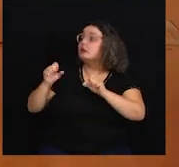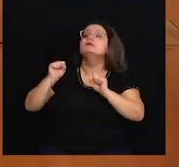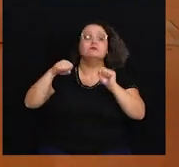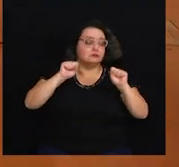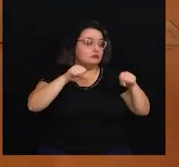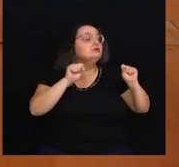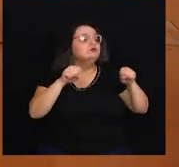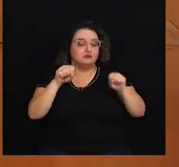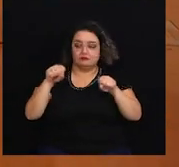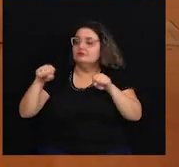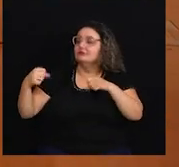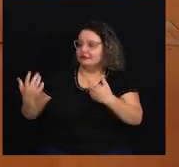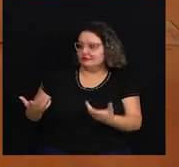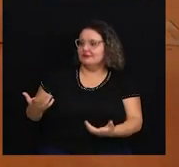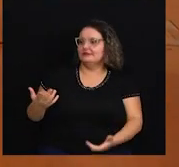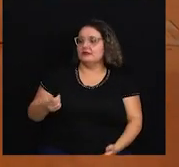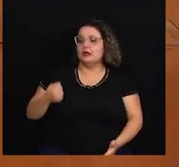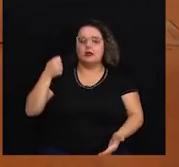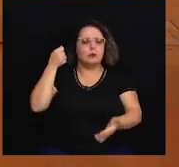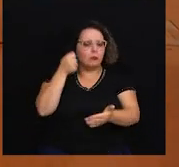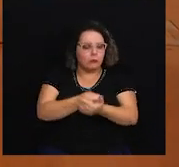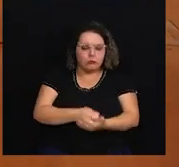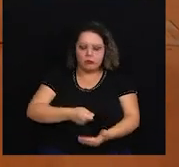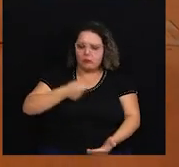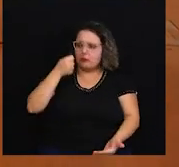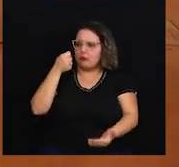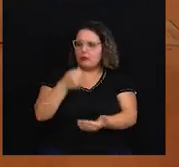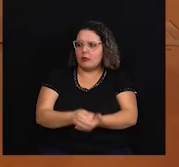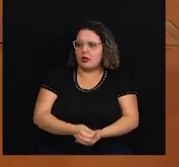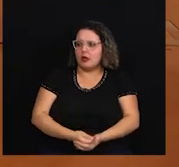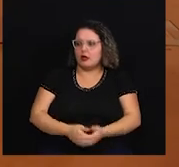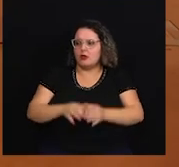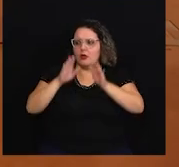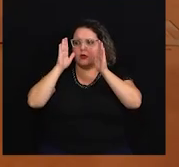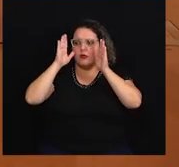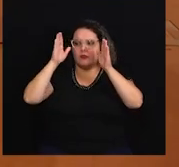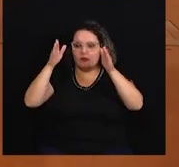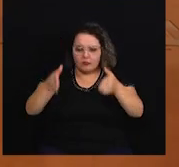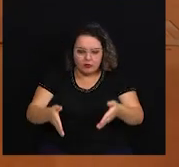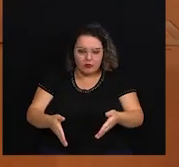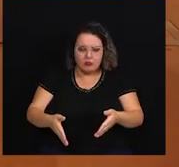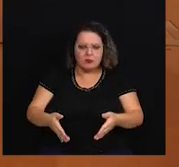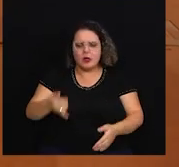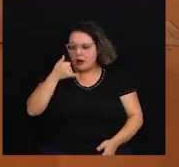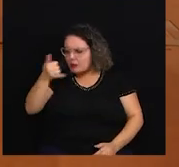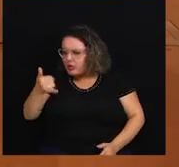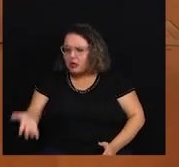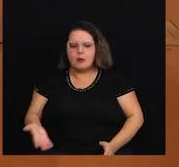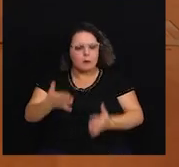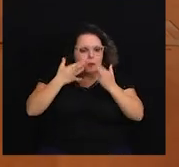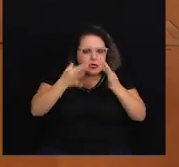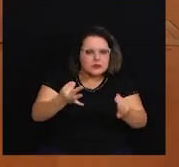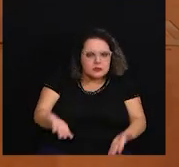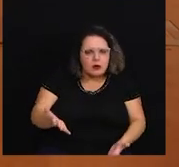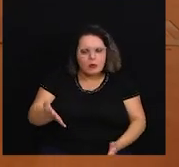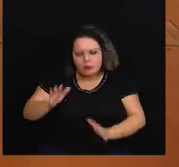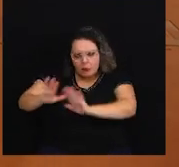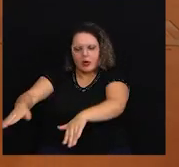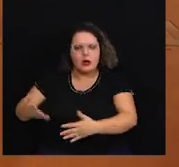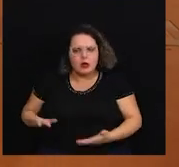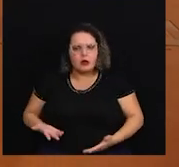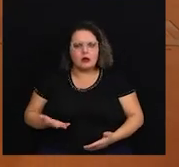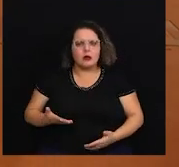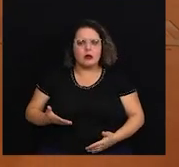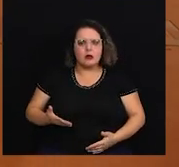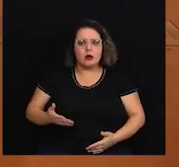quando você tá fazendo eu cobro muito cobre foco como larga o celular presta atenção nisso não sei o que eu falo é o